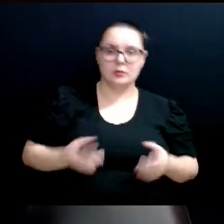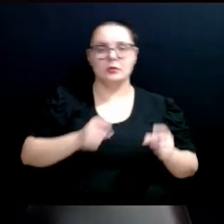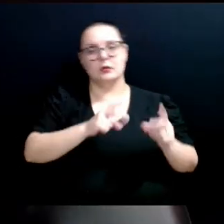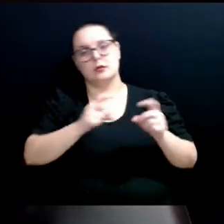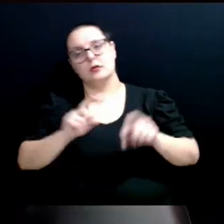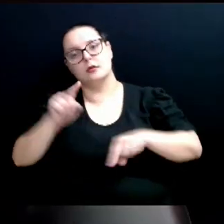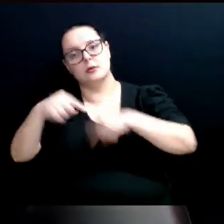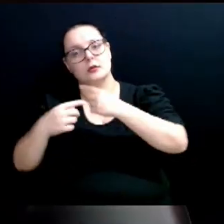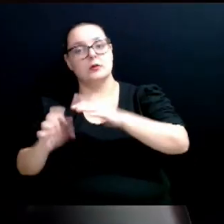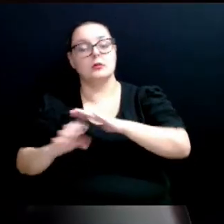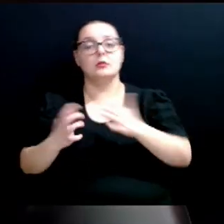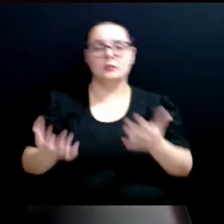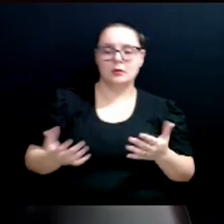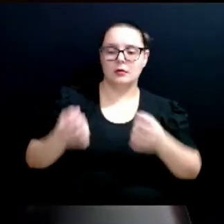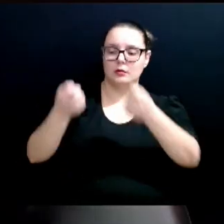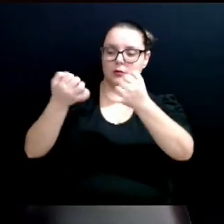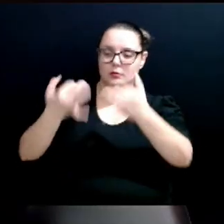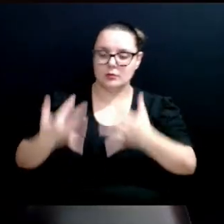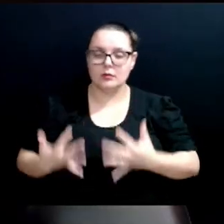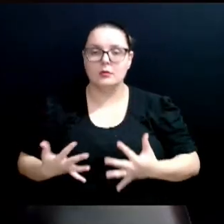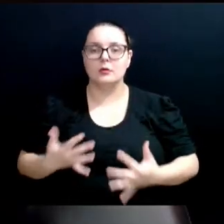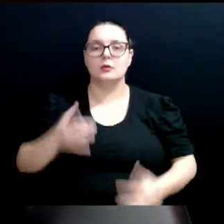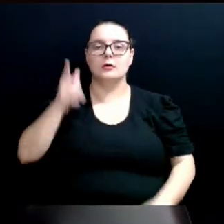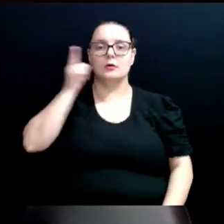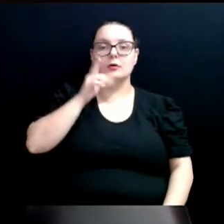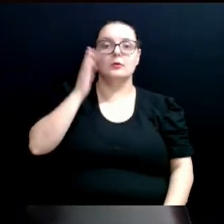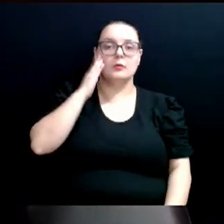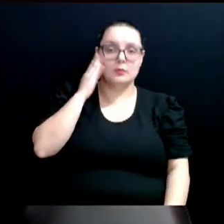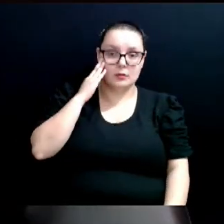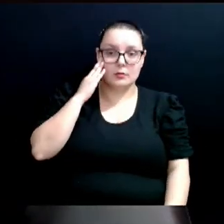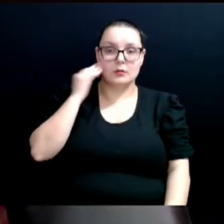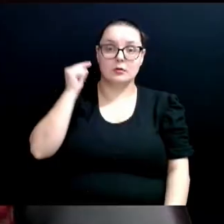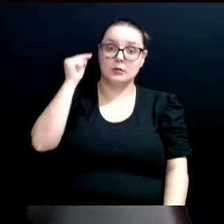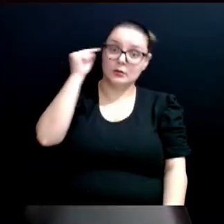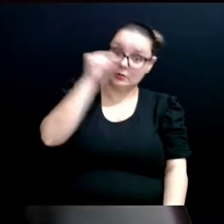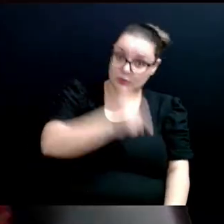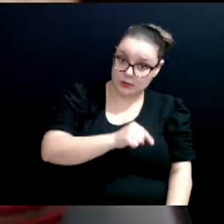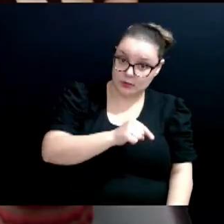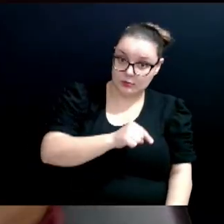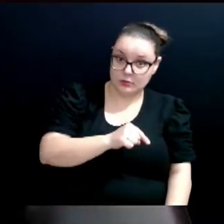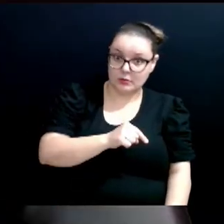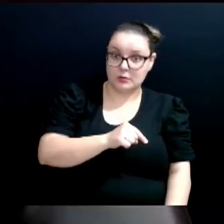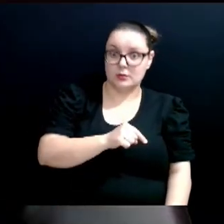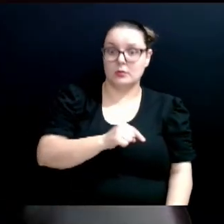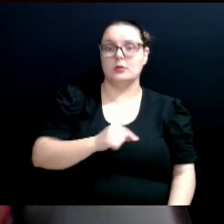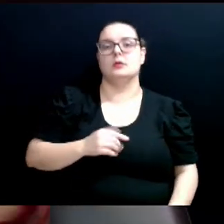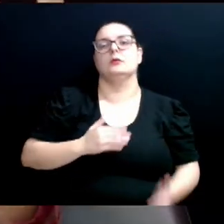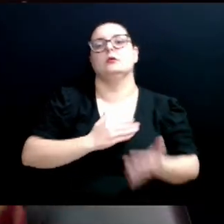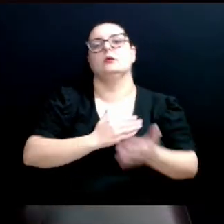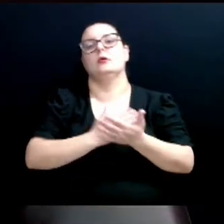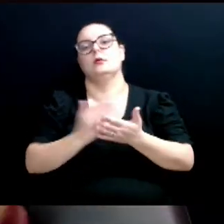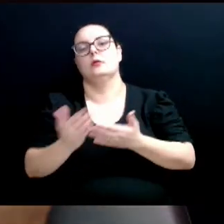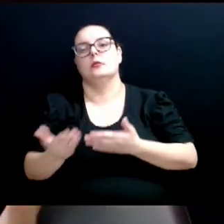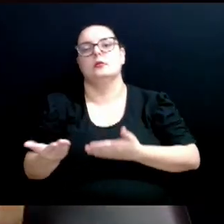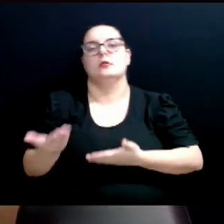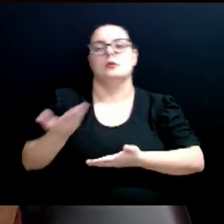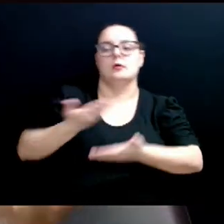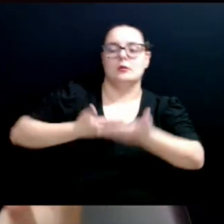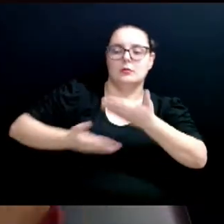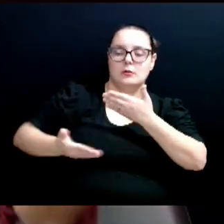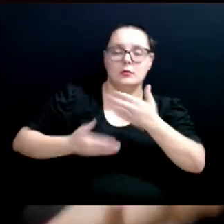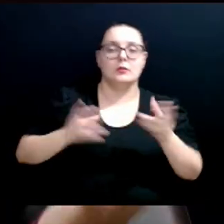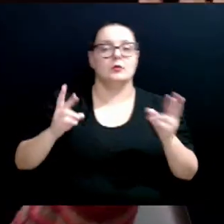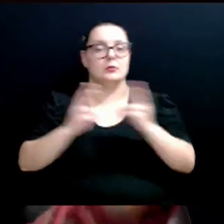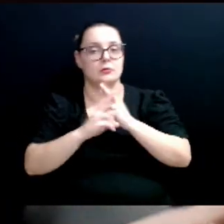empresa. Você consegue entender o motivo de eu estar indo lá? Então você começa a ter essas trocas no seu relacionamento, por